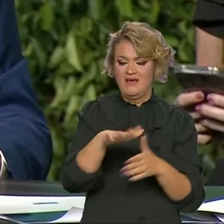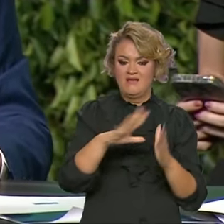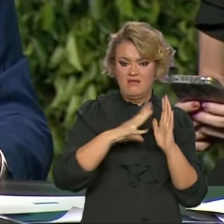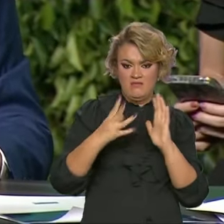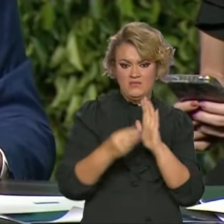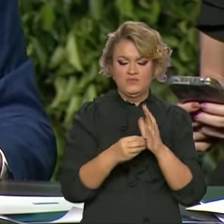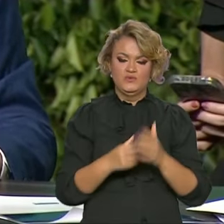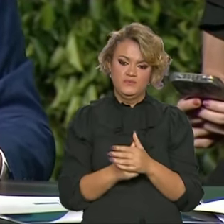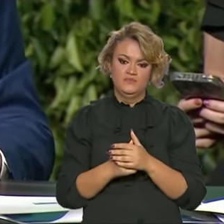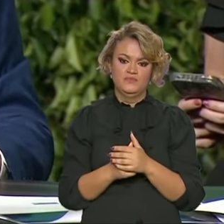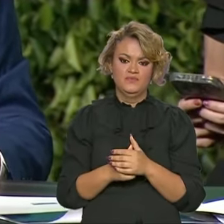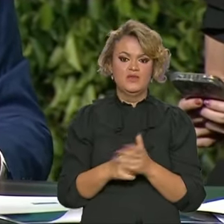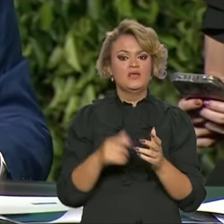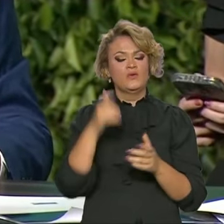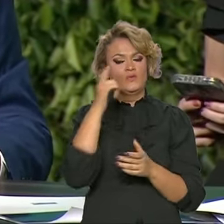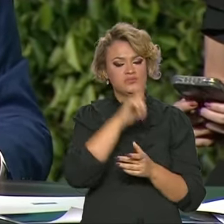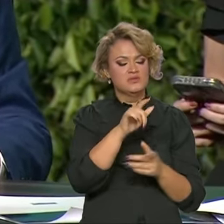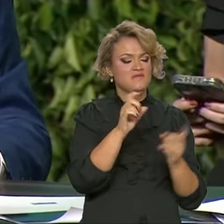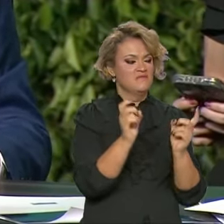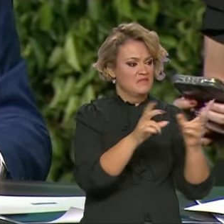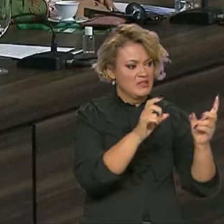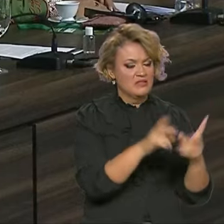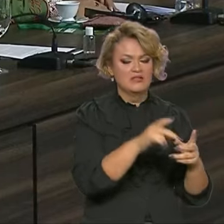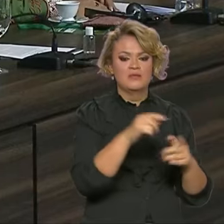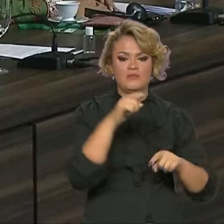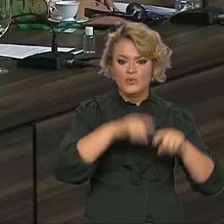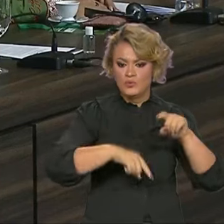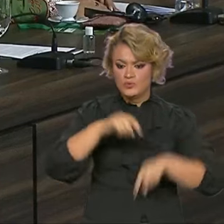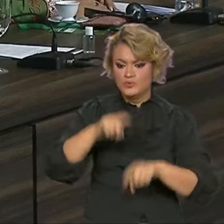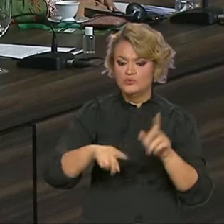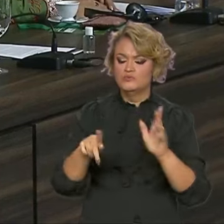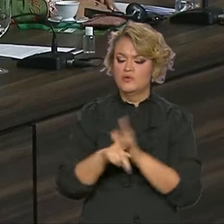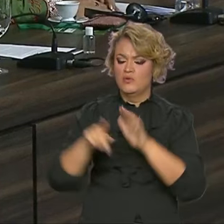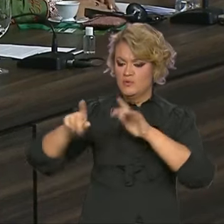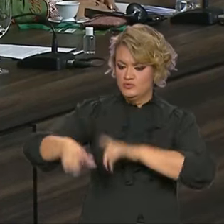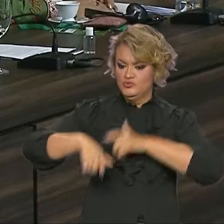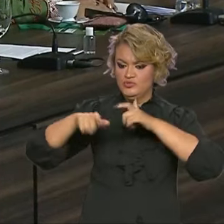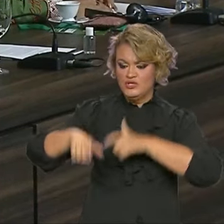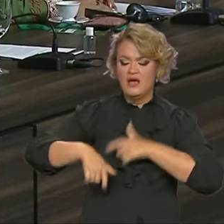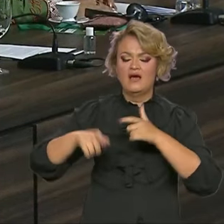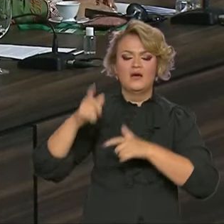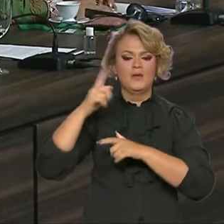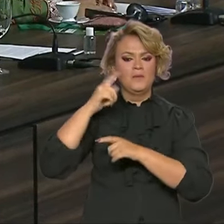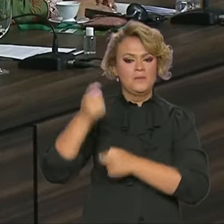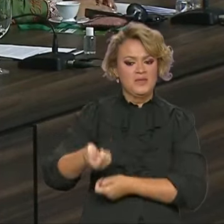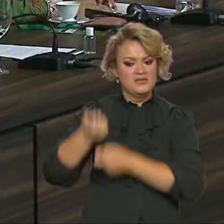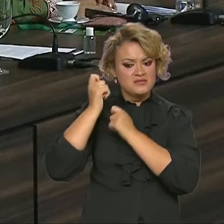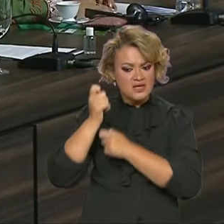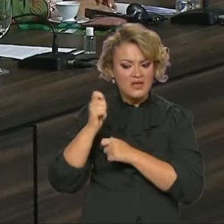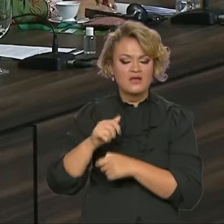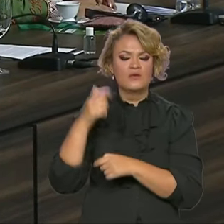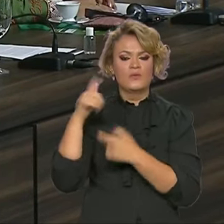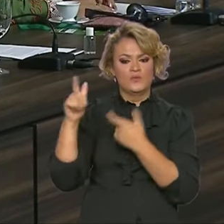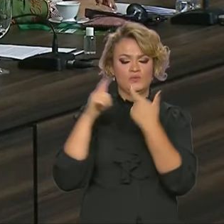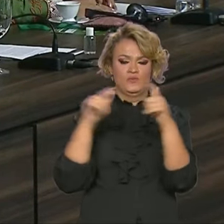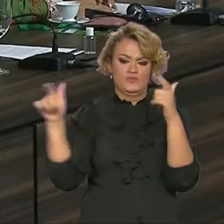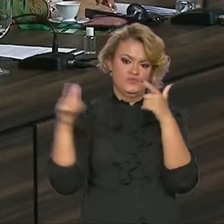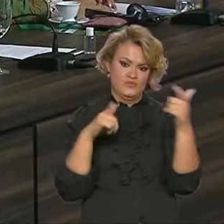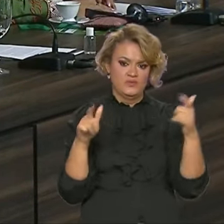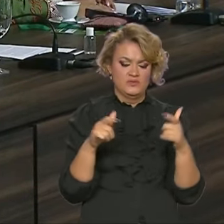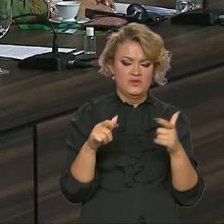Amazônica, na produção e comercialização de produtos agroflorestais, pesqueiros e outros produtos